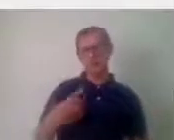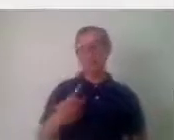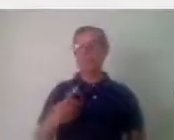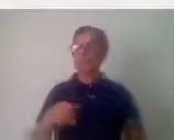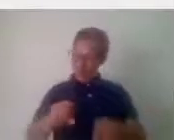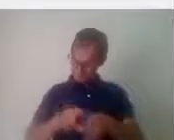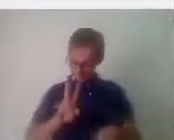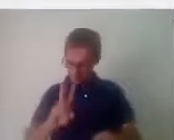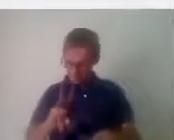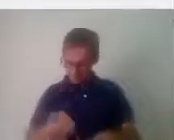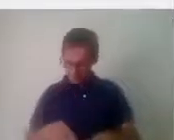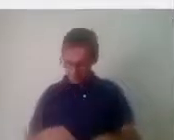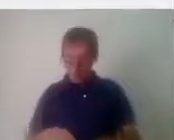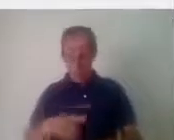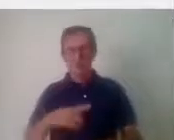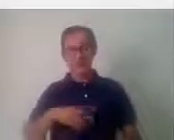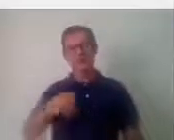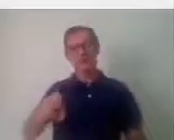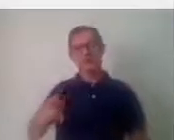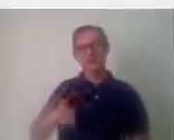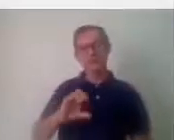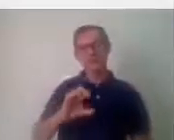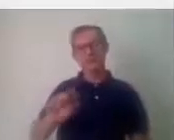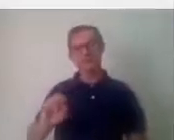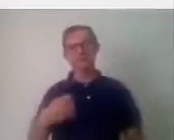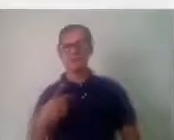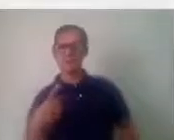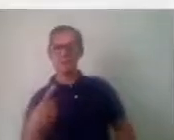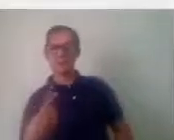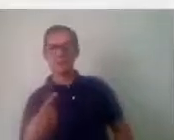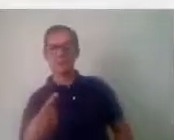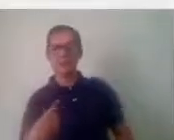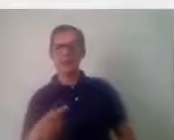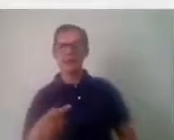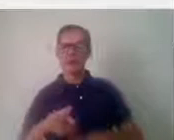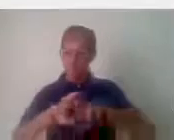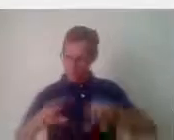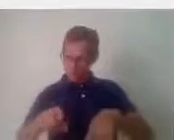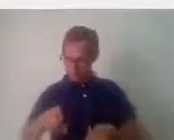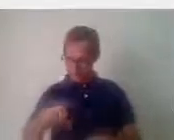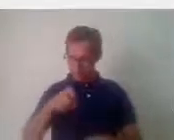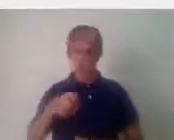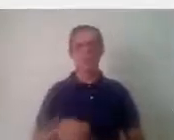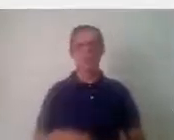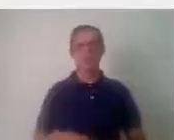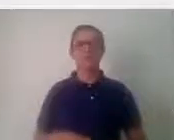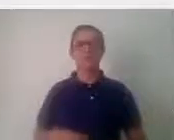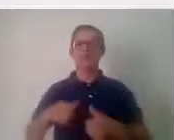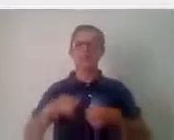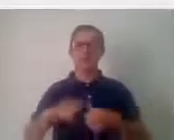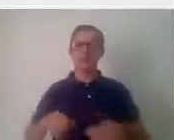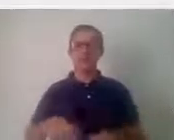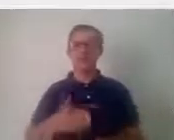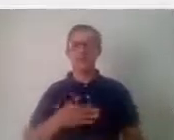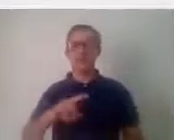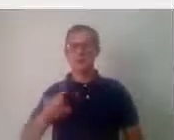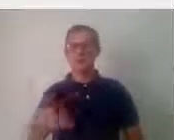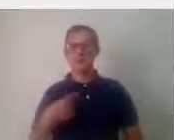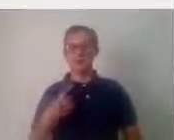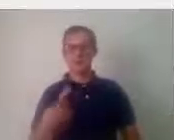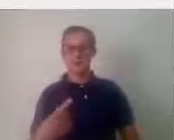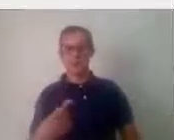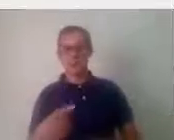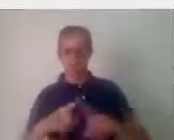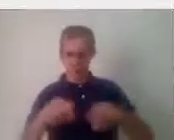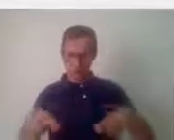2. Confere a de x, de 0 a 1. Variação de x. Então, essa daqui é a minha integral 1. É a